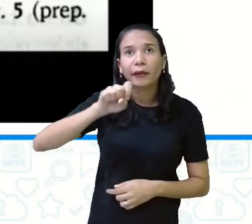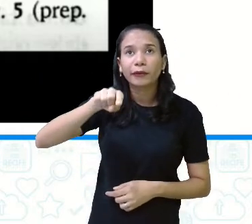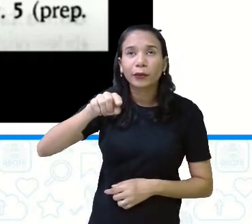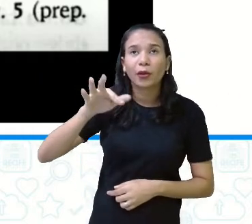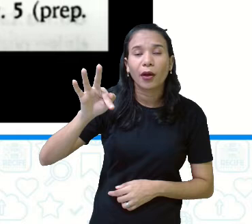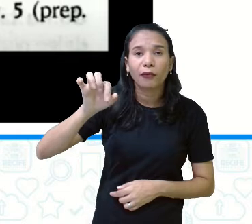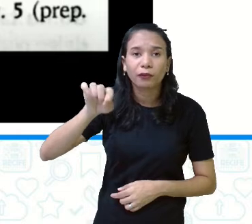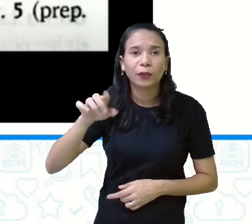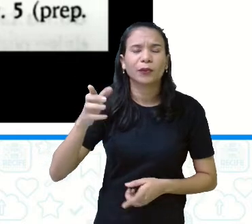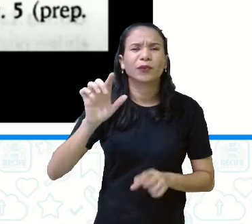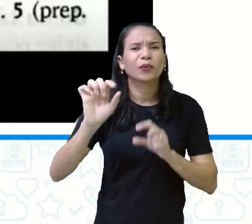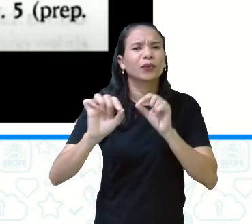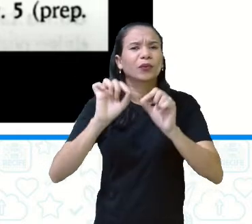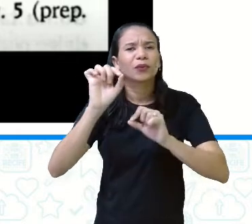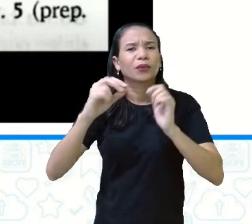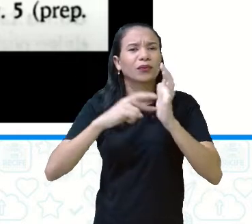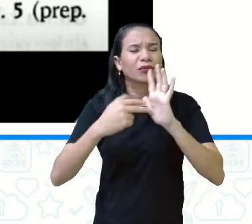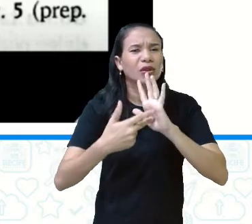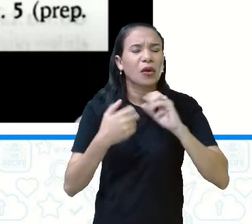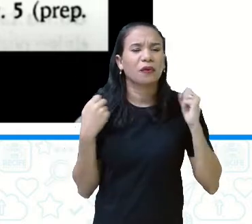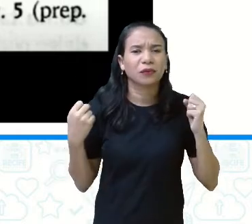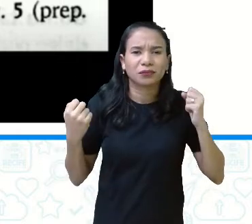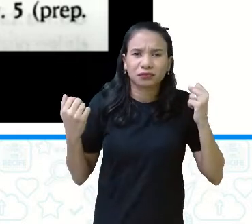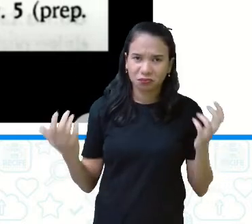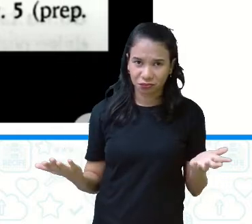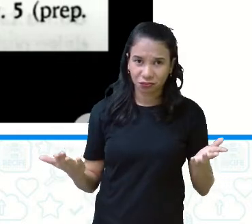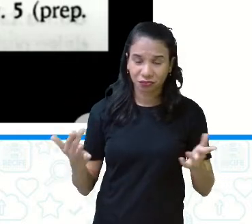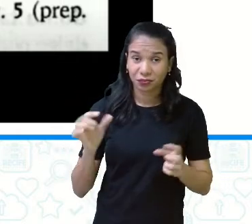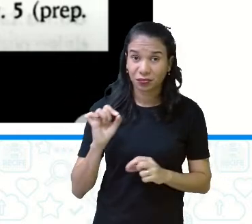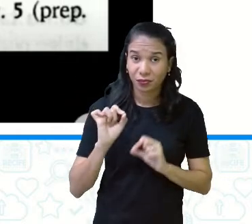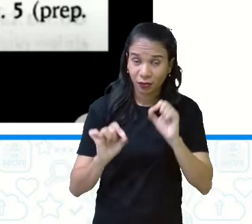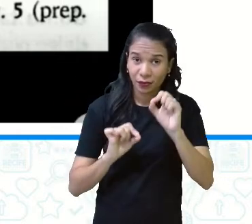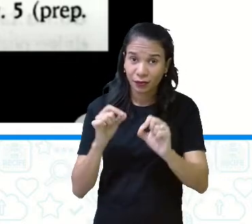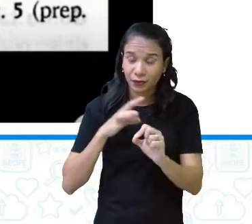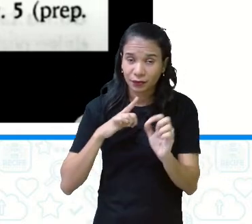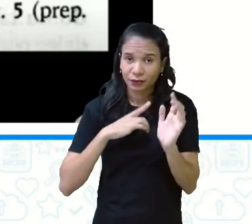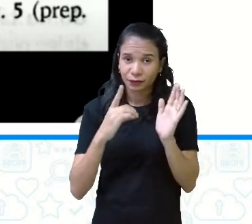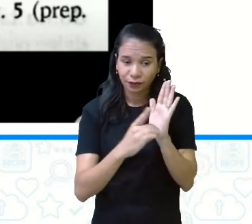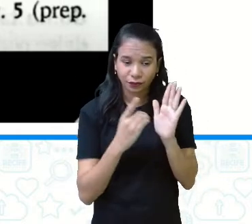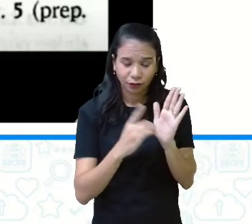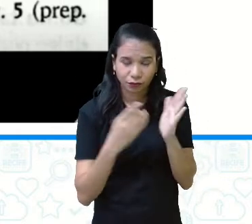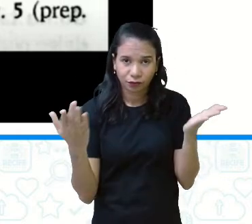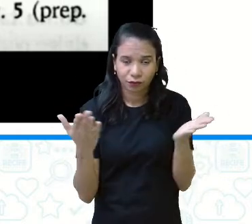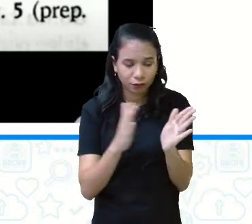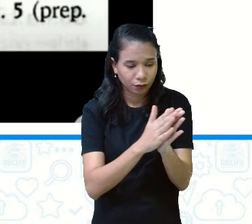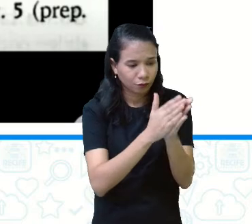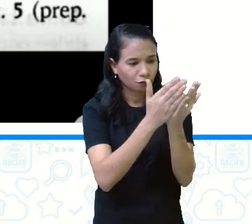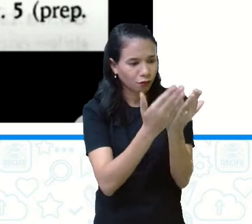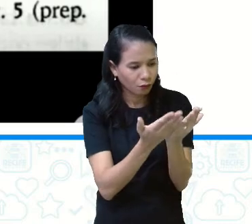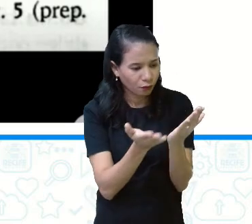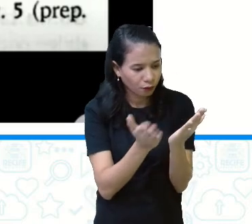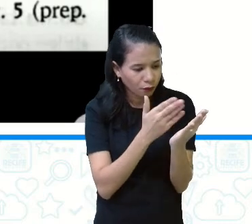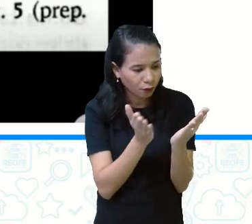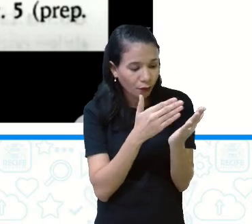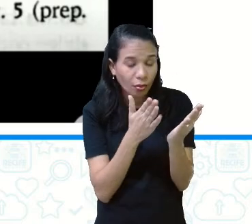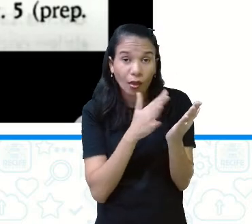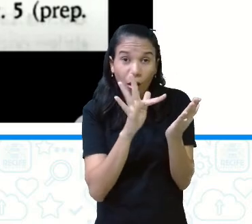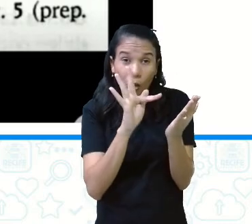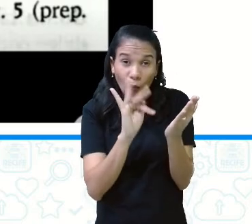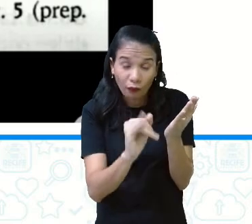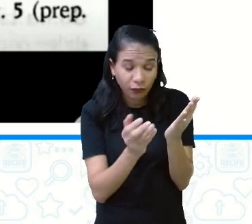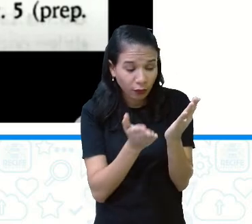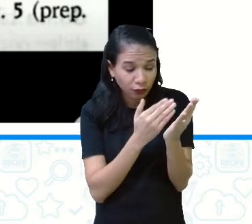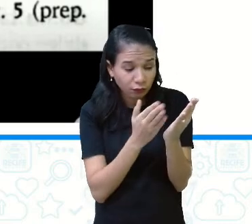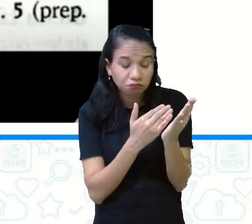SF. Então, o que significa isso? Se você tiver um dicionário em mãos, você pode ir nas últimas